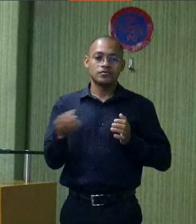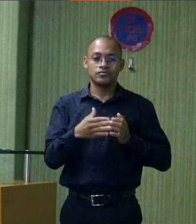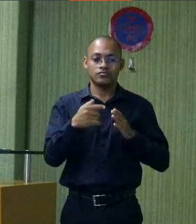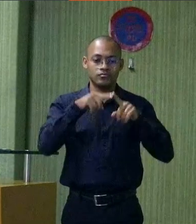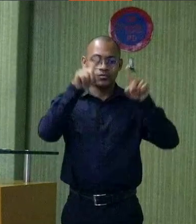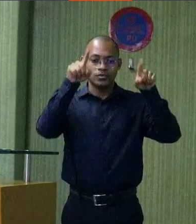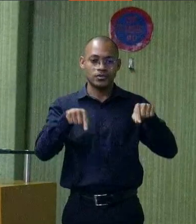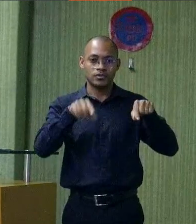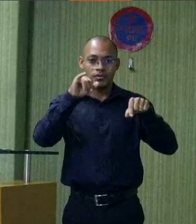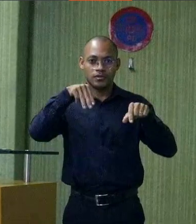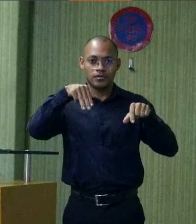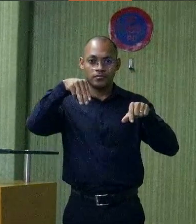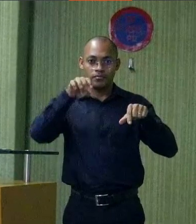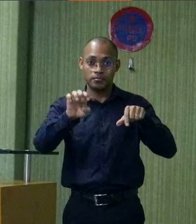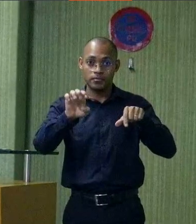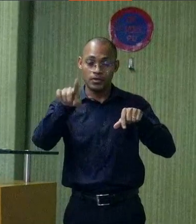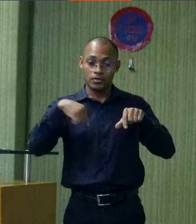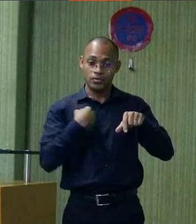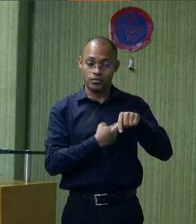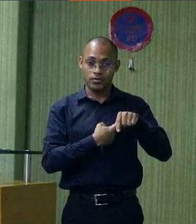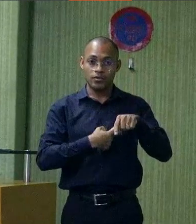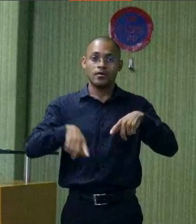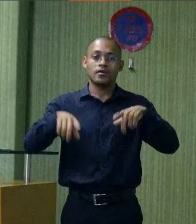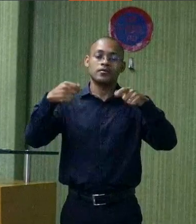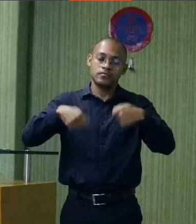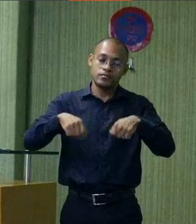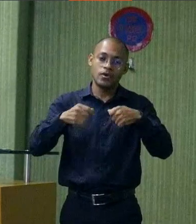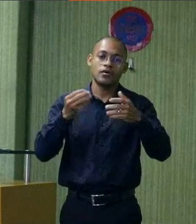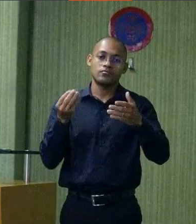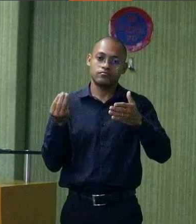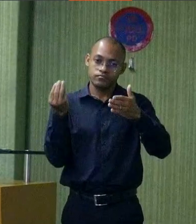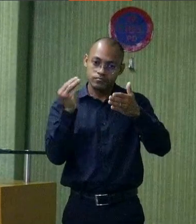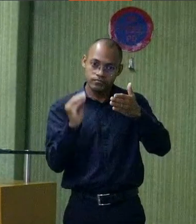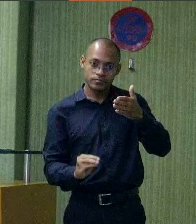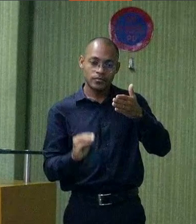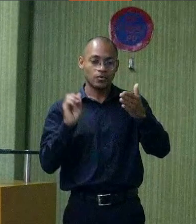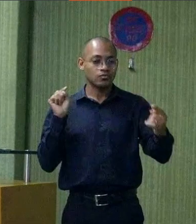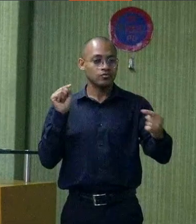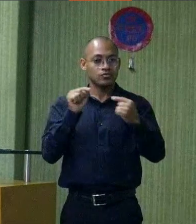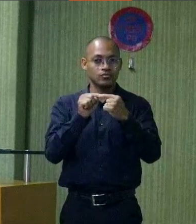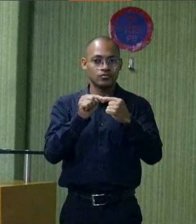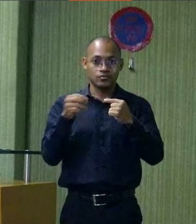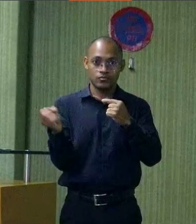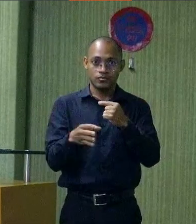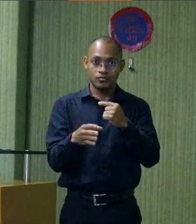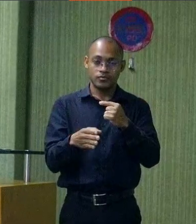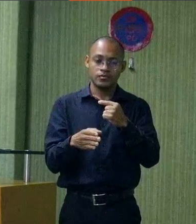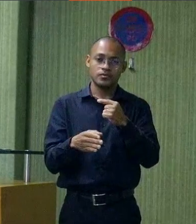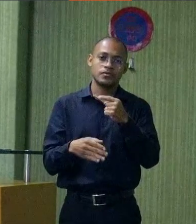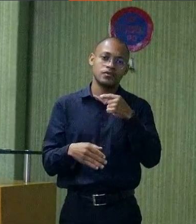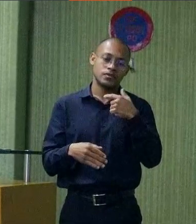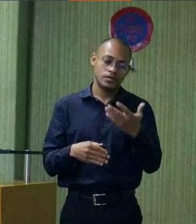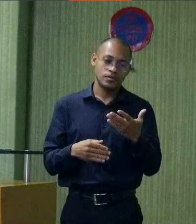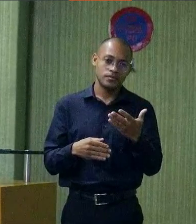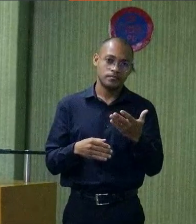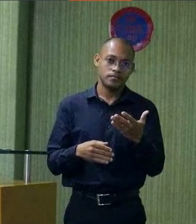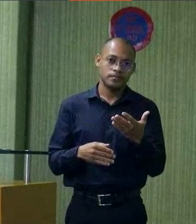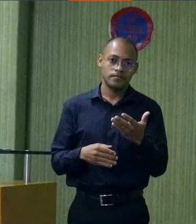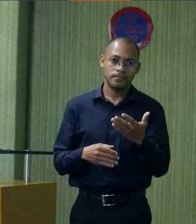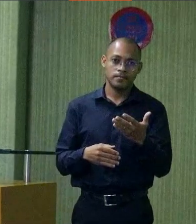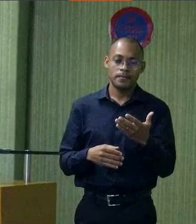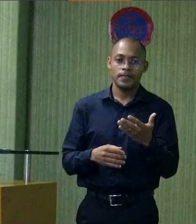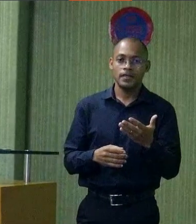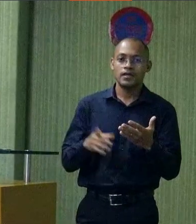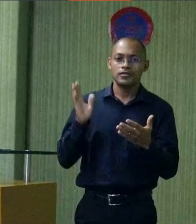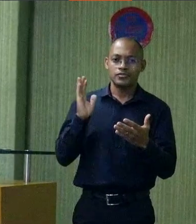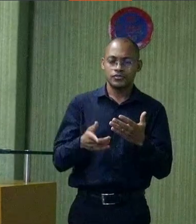alçamos isso para a categoria de meta Porque de fato é uma meta né E ela portanto embora o Inep venha monitorando